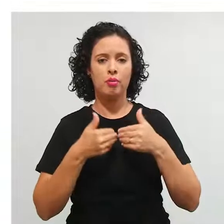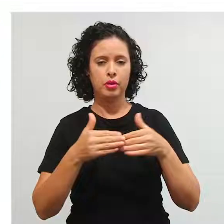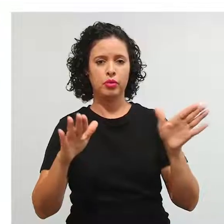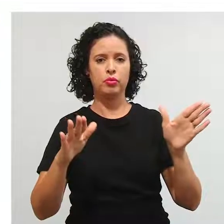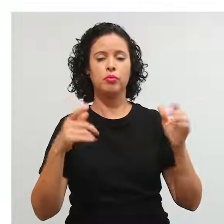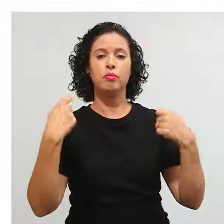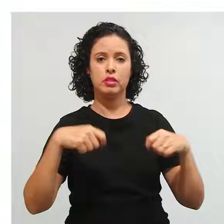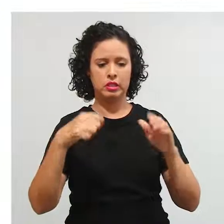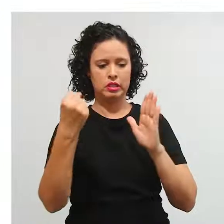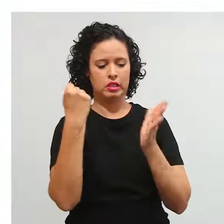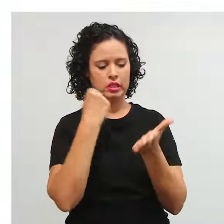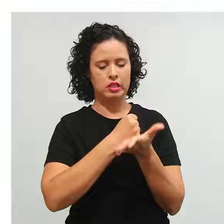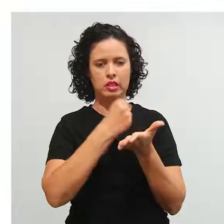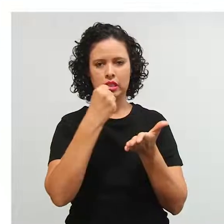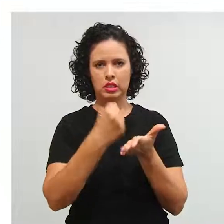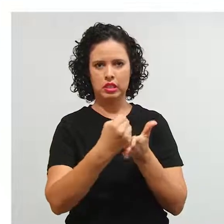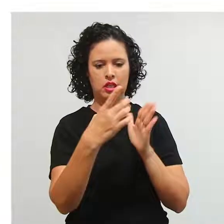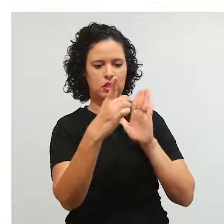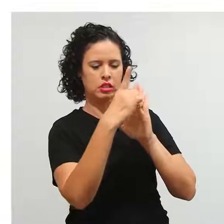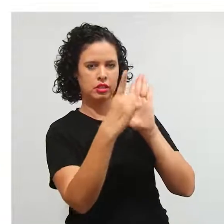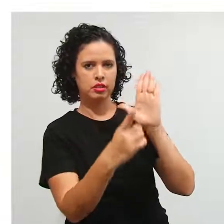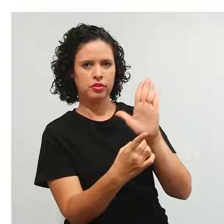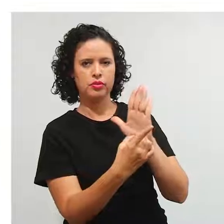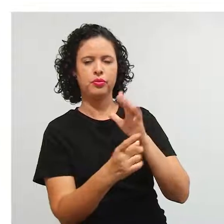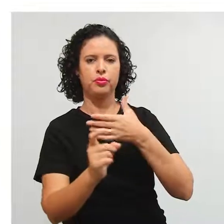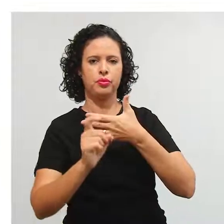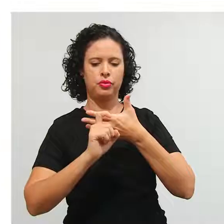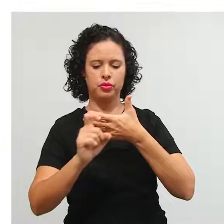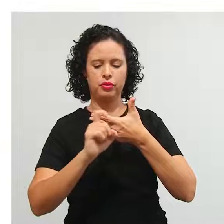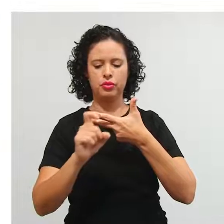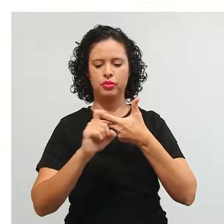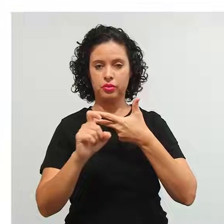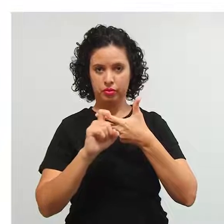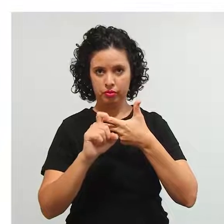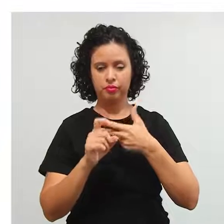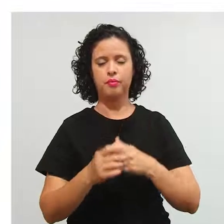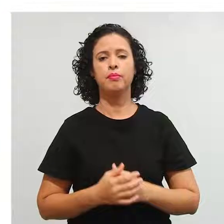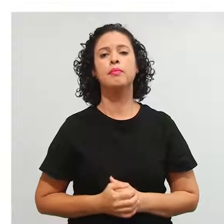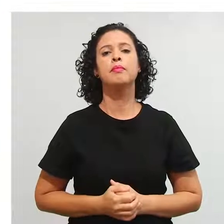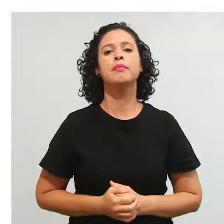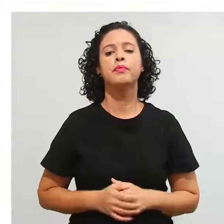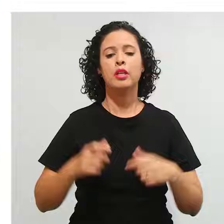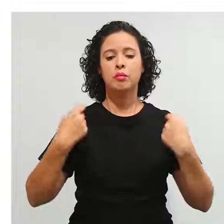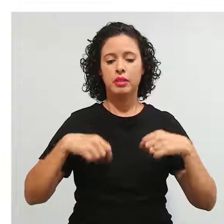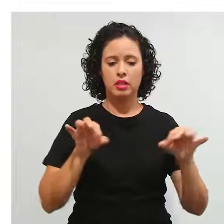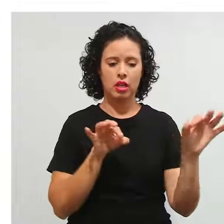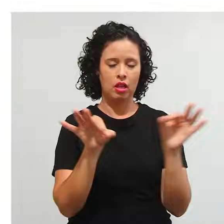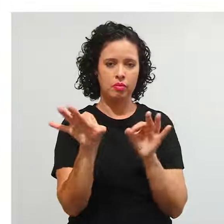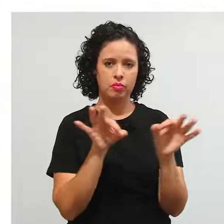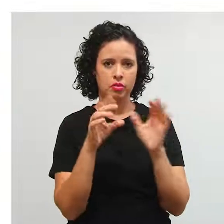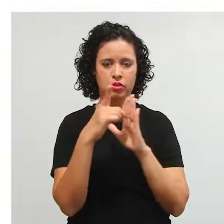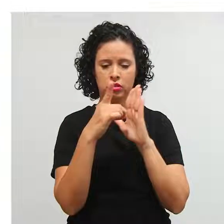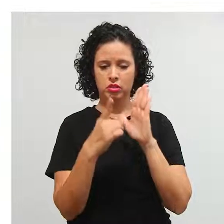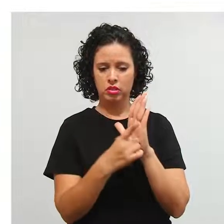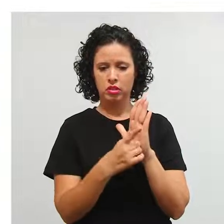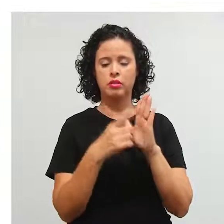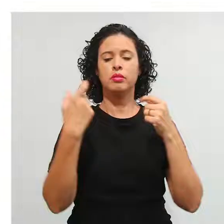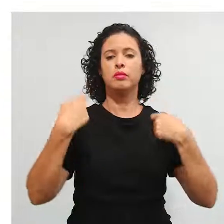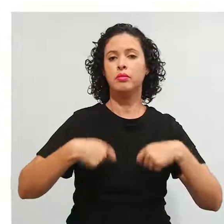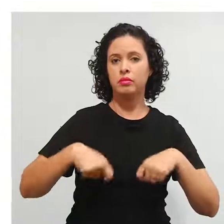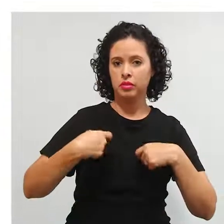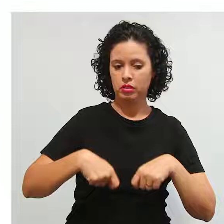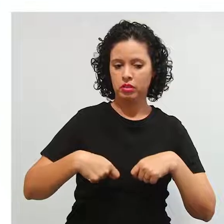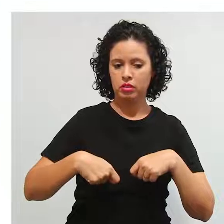do executivo. Então, toda vez que precisar reforçar uma dotação, tem que se elaborar um decreto. Precisa de